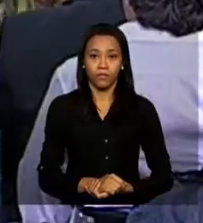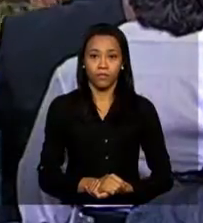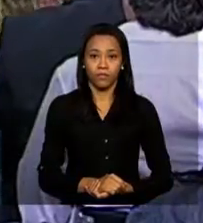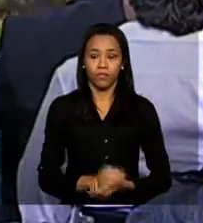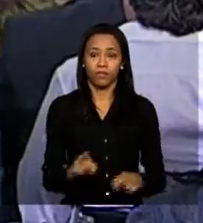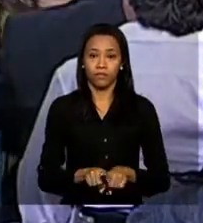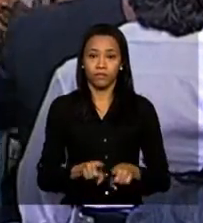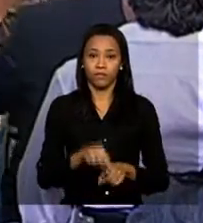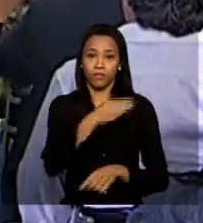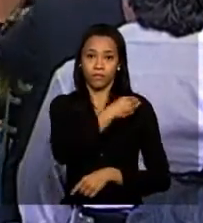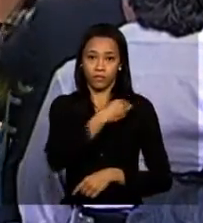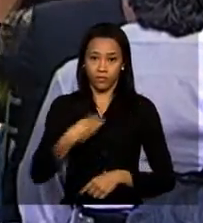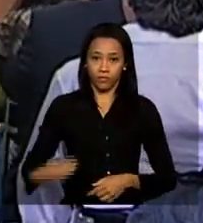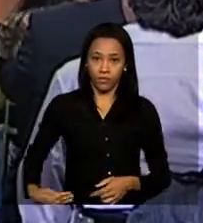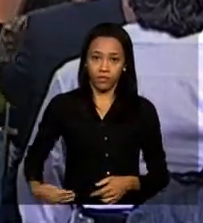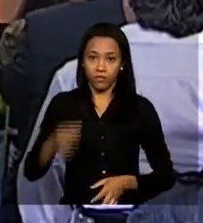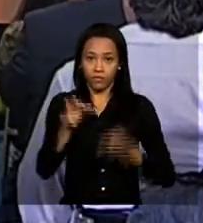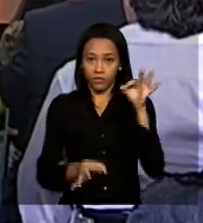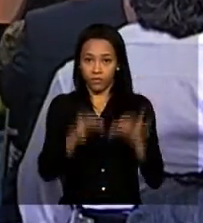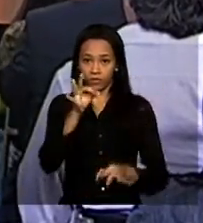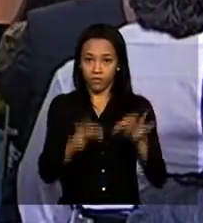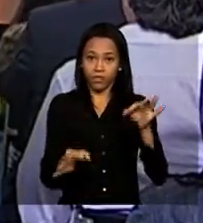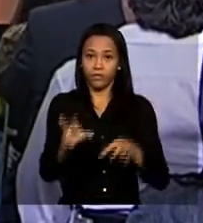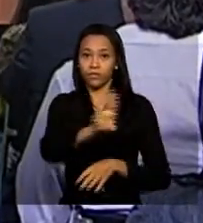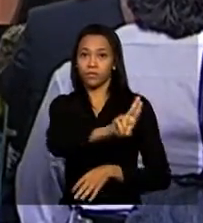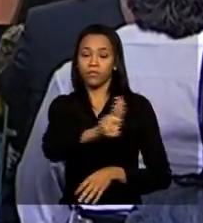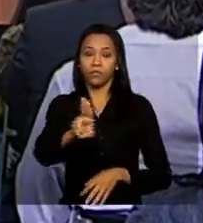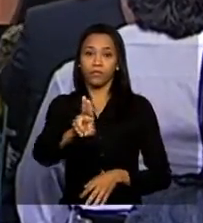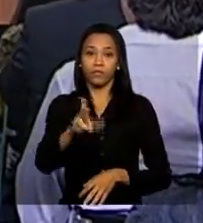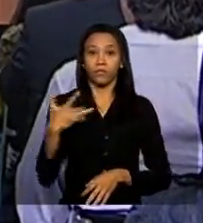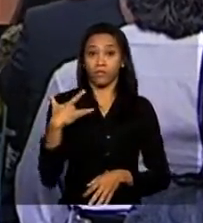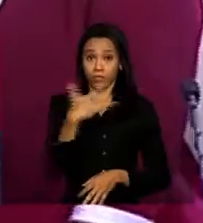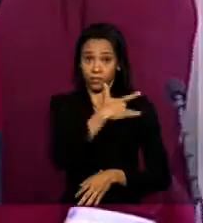O ministro da Saúde, Arthur Chioro.